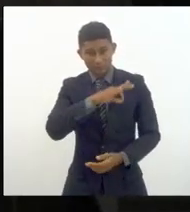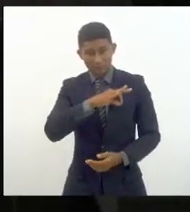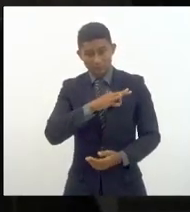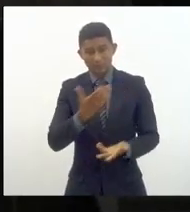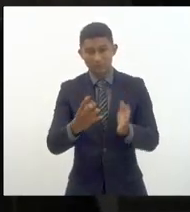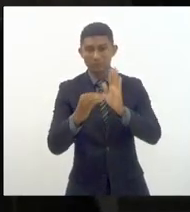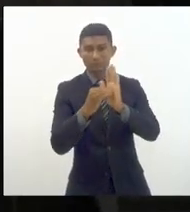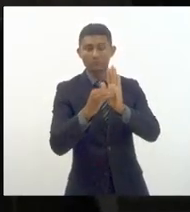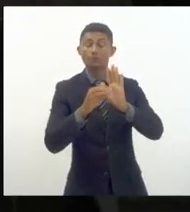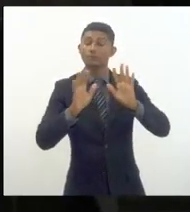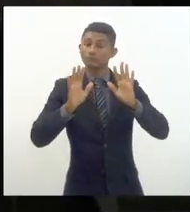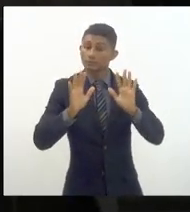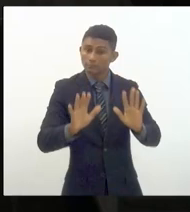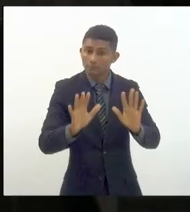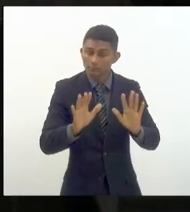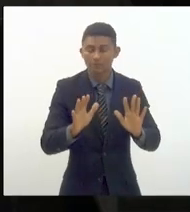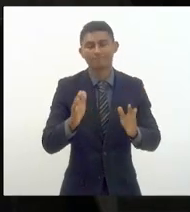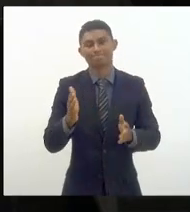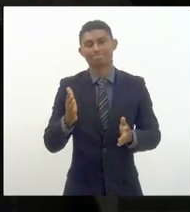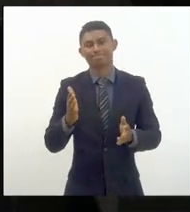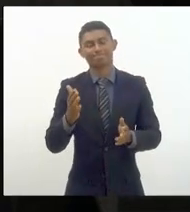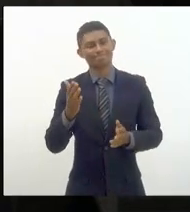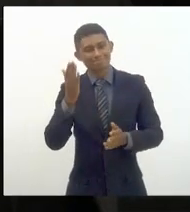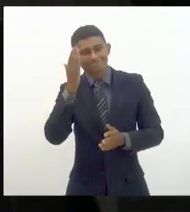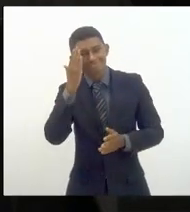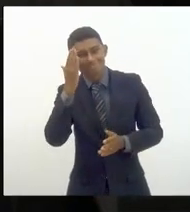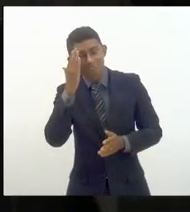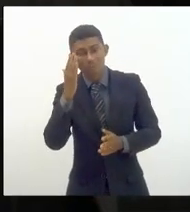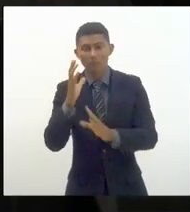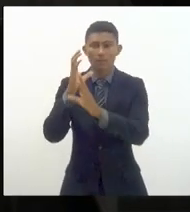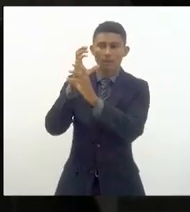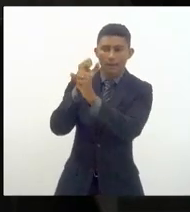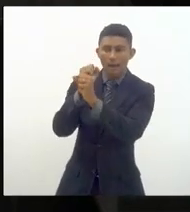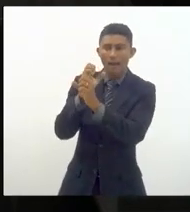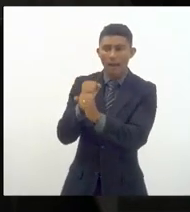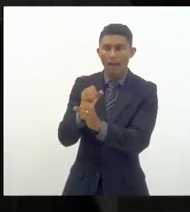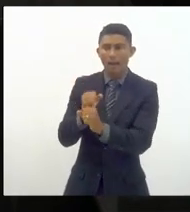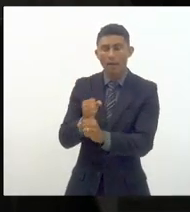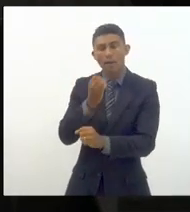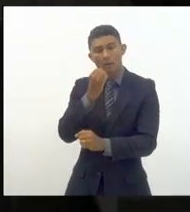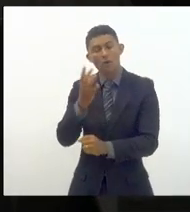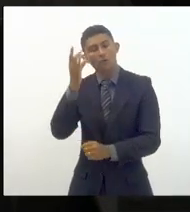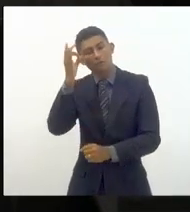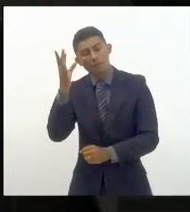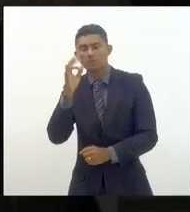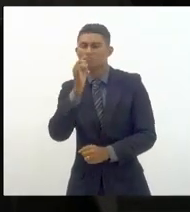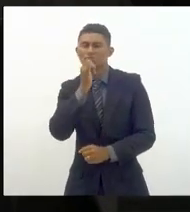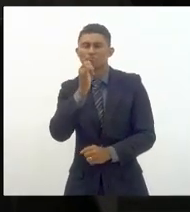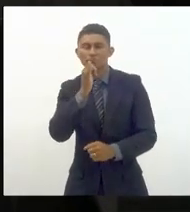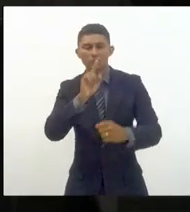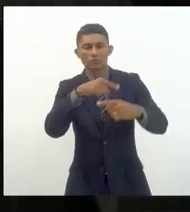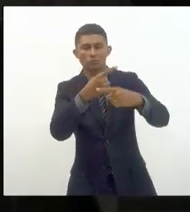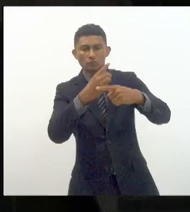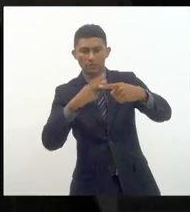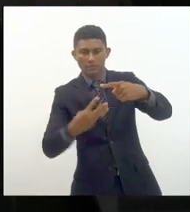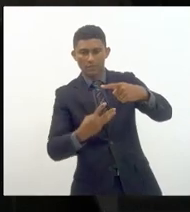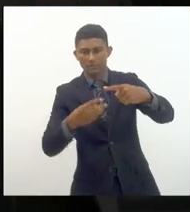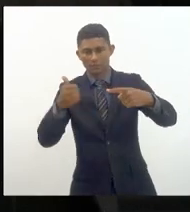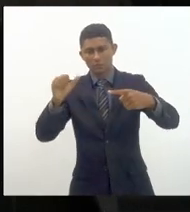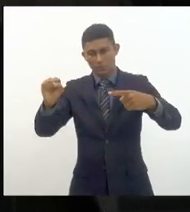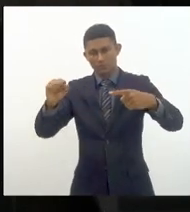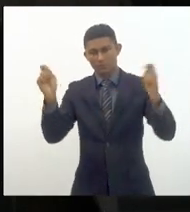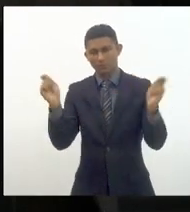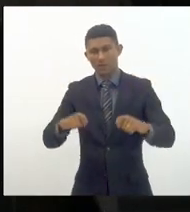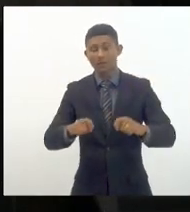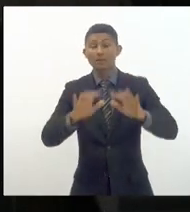embora possa haver e haja mesmo uma facilidade cálculo que tirar um texto de 18 é mais fácil de tirar um texto de